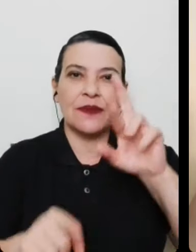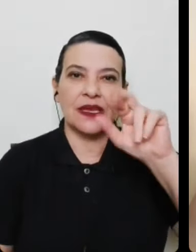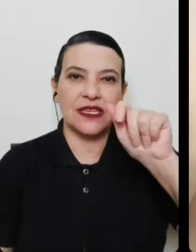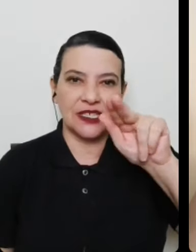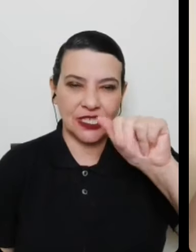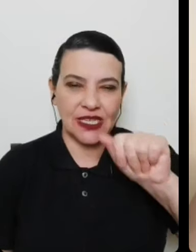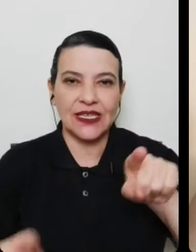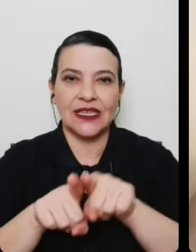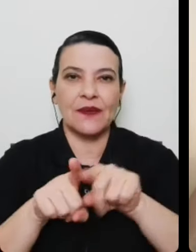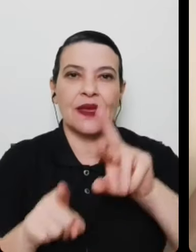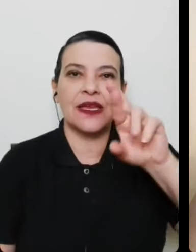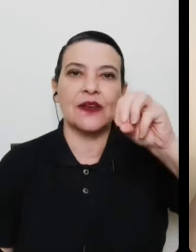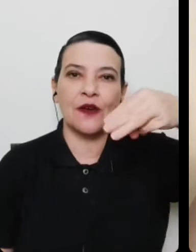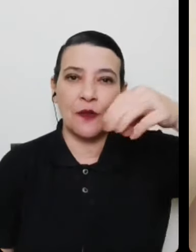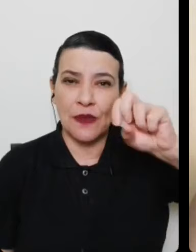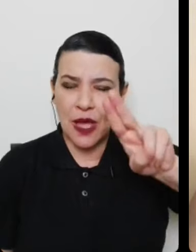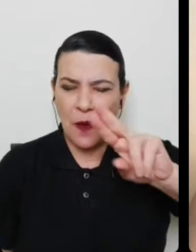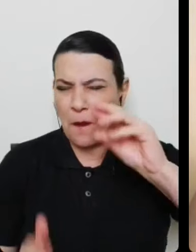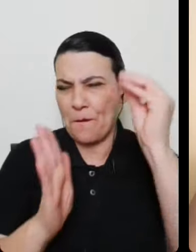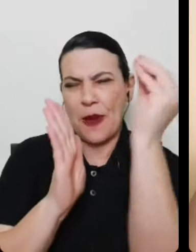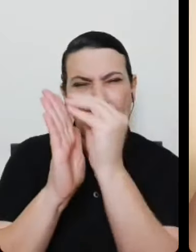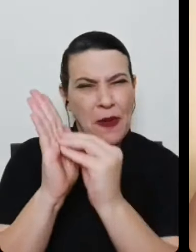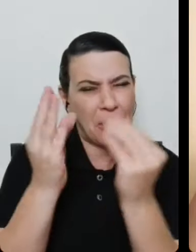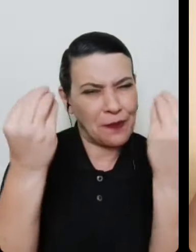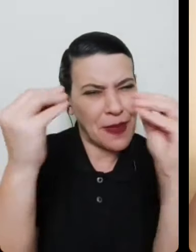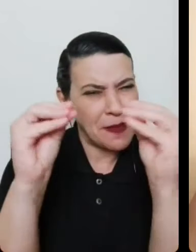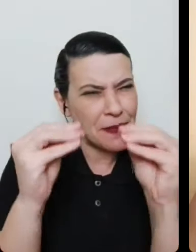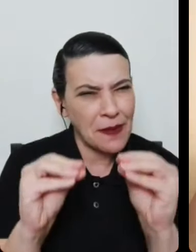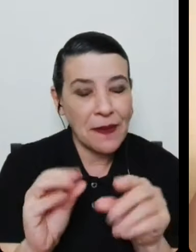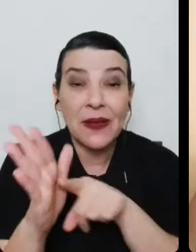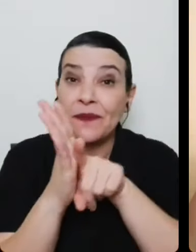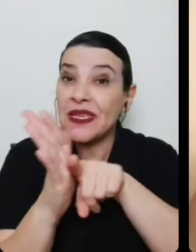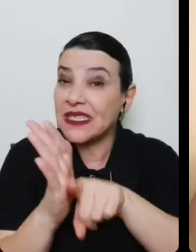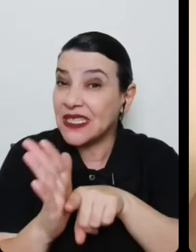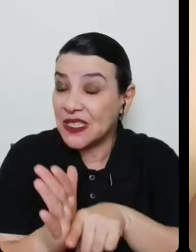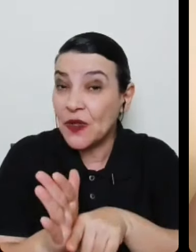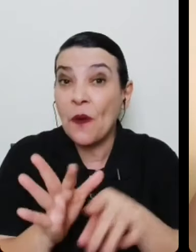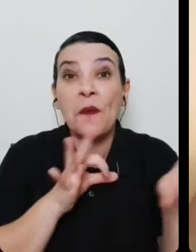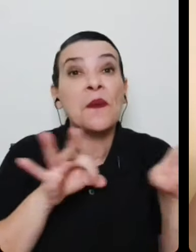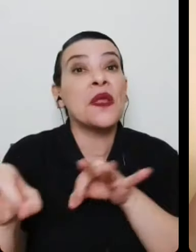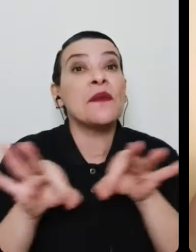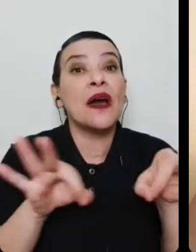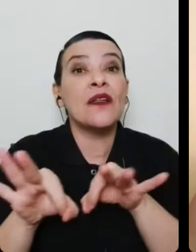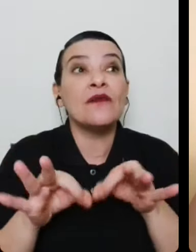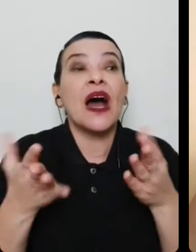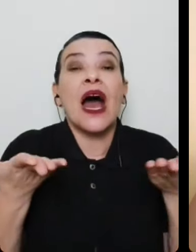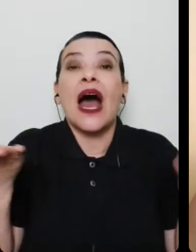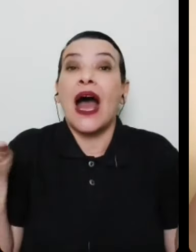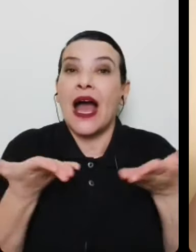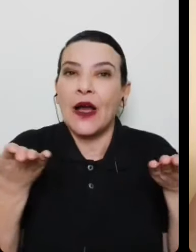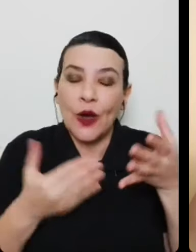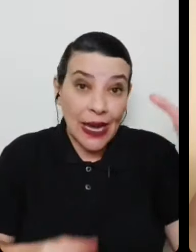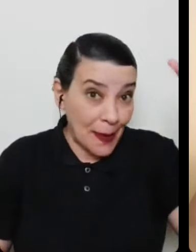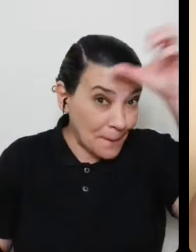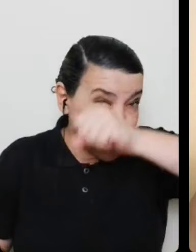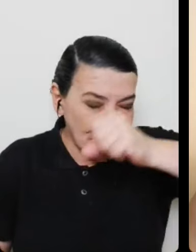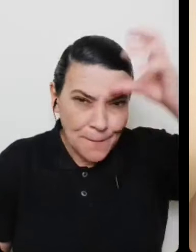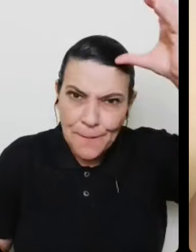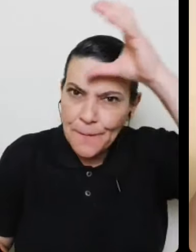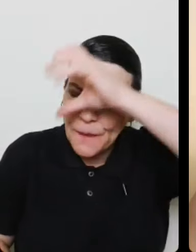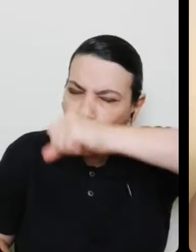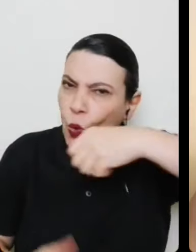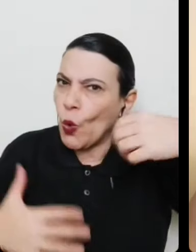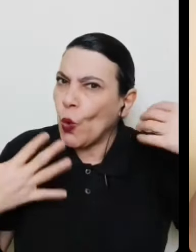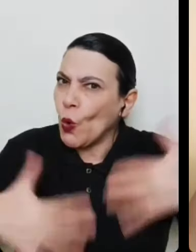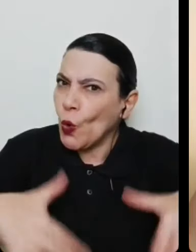Romeu Sasaki escreveu, um monte de gente escreveu, pesquisou e fez. Então vamos pegar esse conhecimento todo e